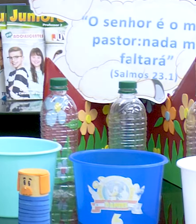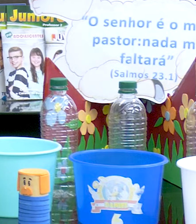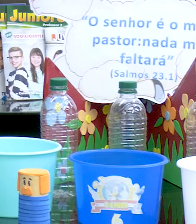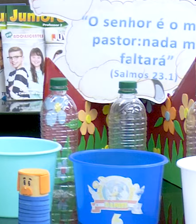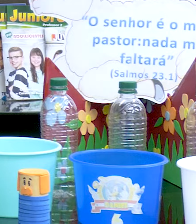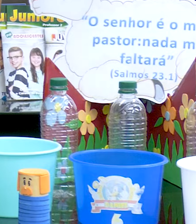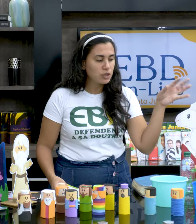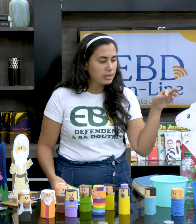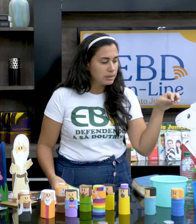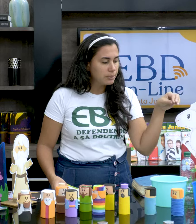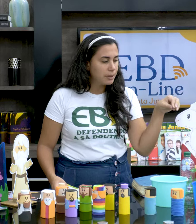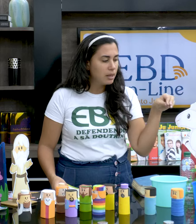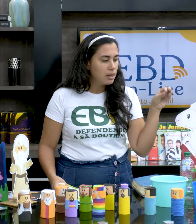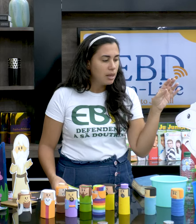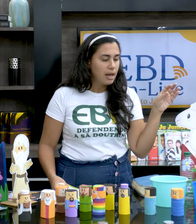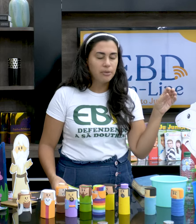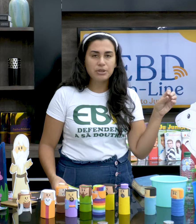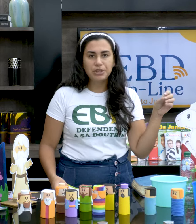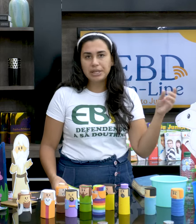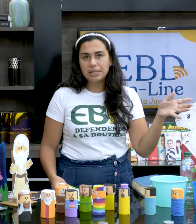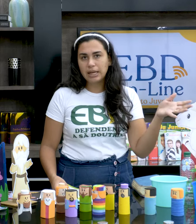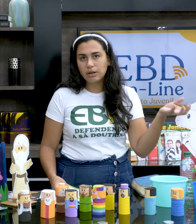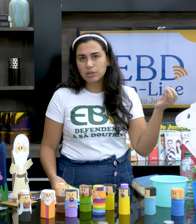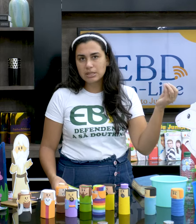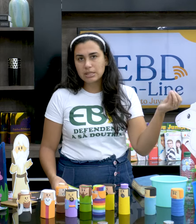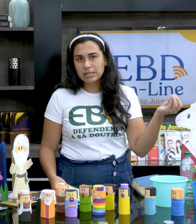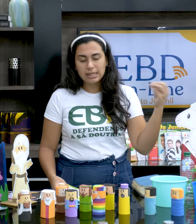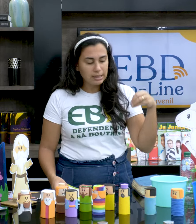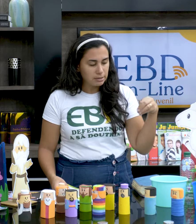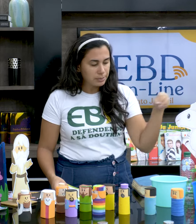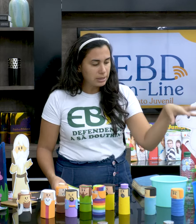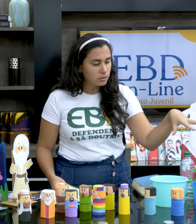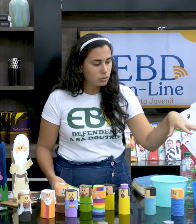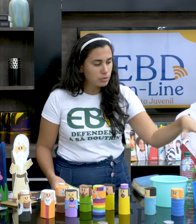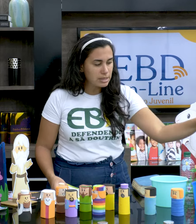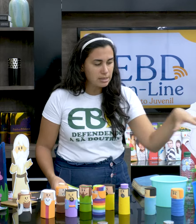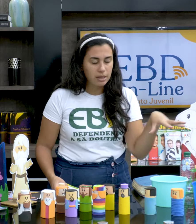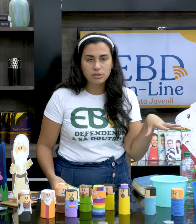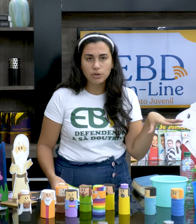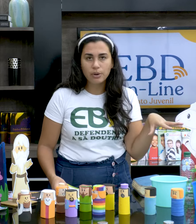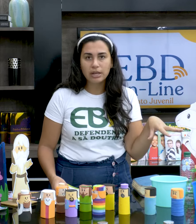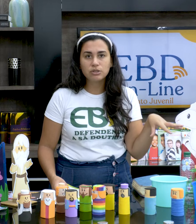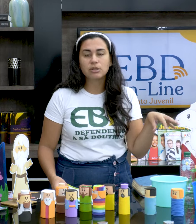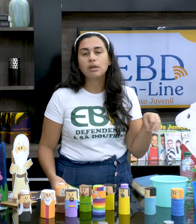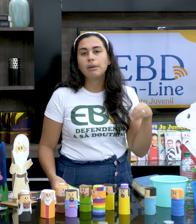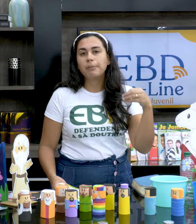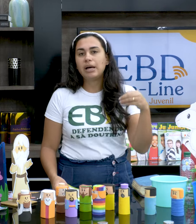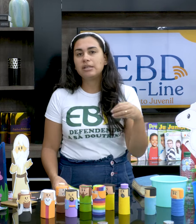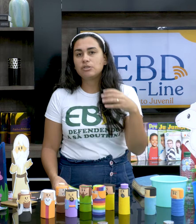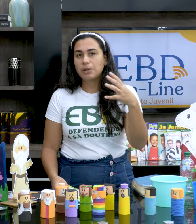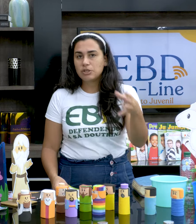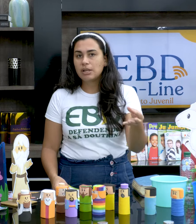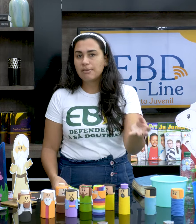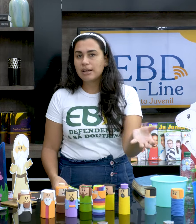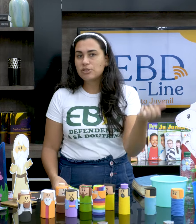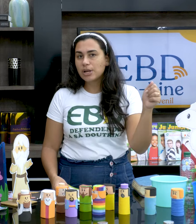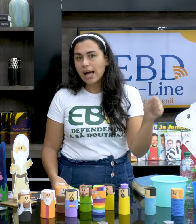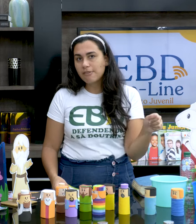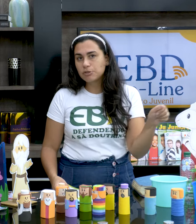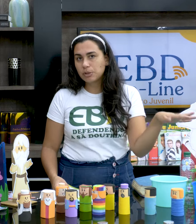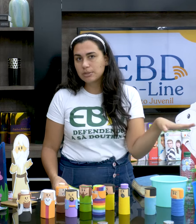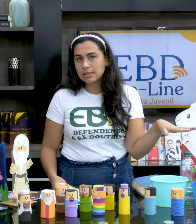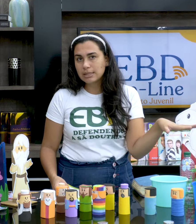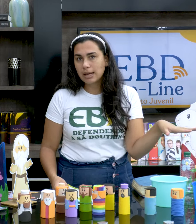diferente, uma rosa, mas eu não achei a tampa. Aí eu não achei que ia ser legal trazer sem a tampa, né? Então eu trouxe essas aqui que são iguais, mas pra gente levar